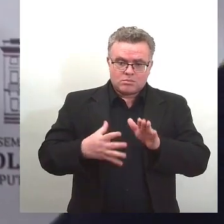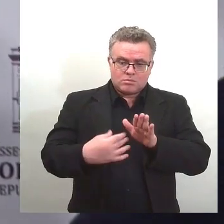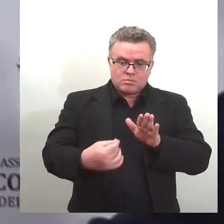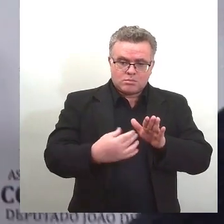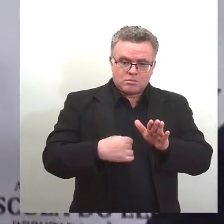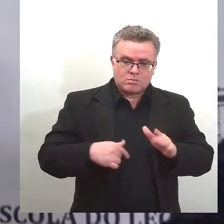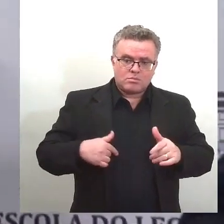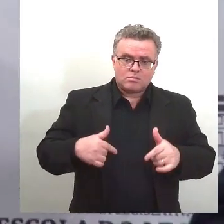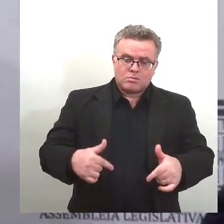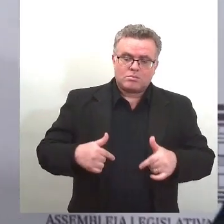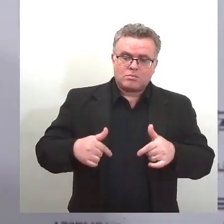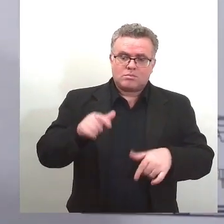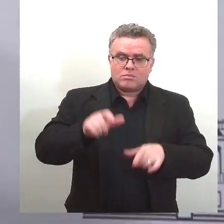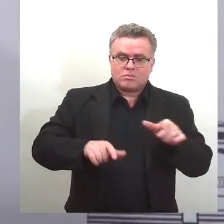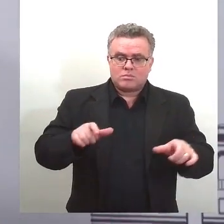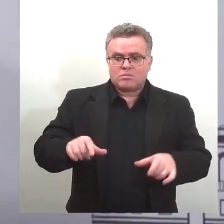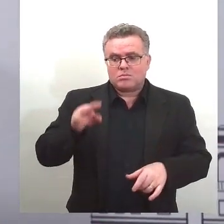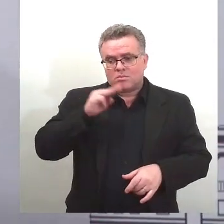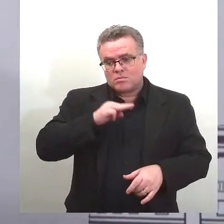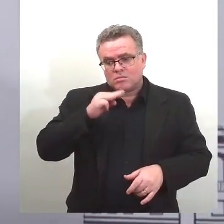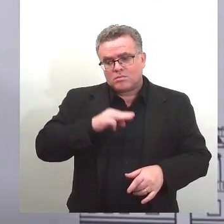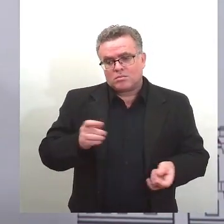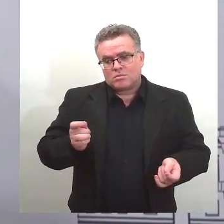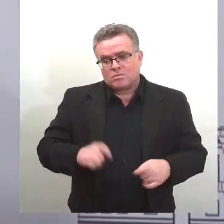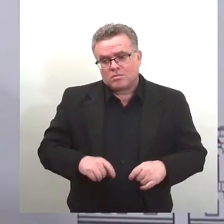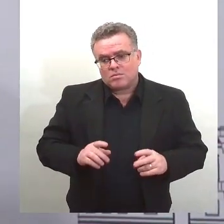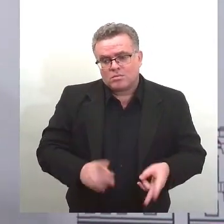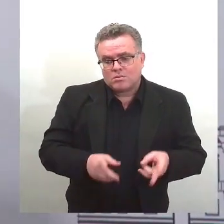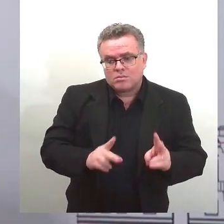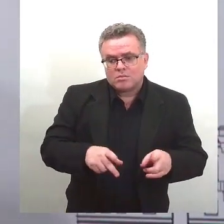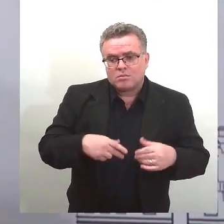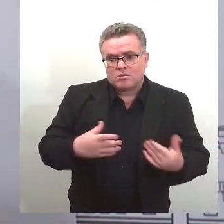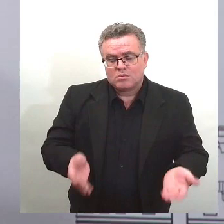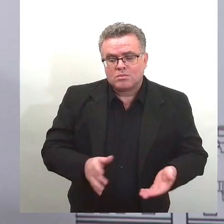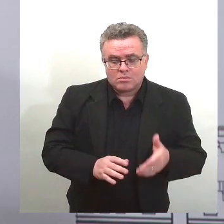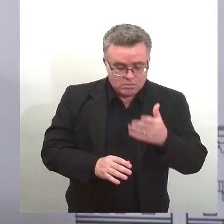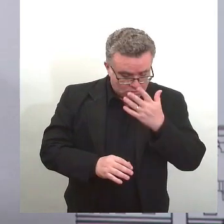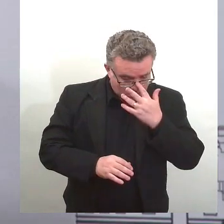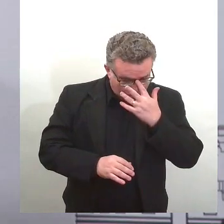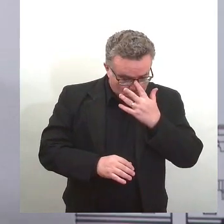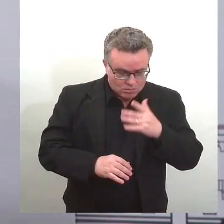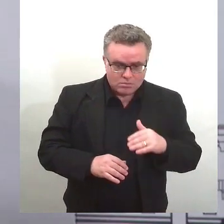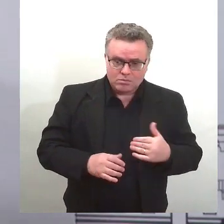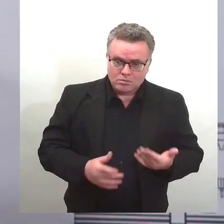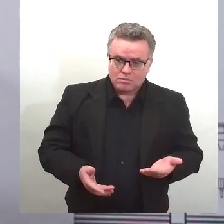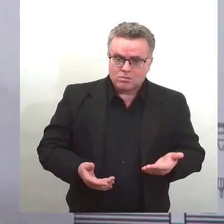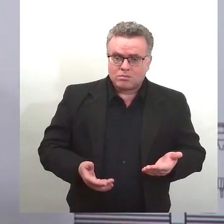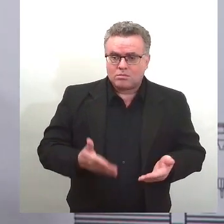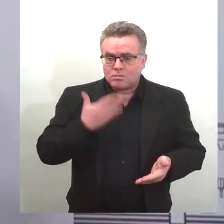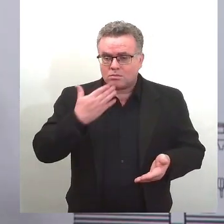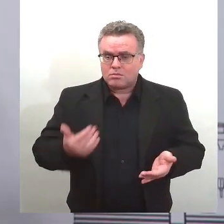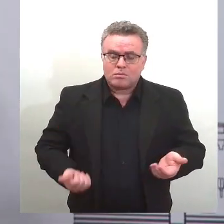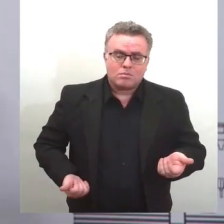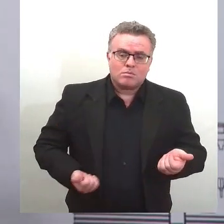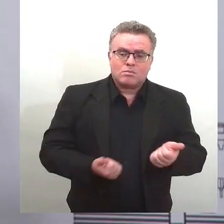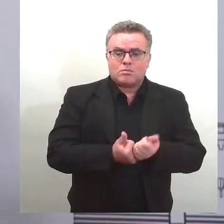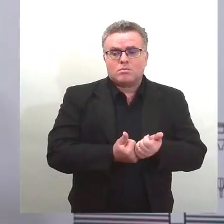de alunos lá dos povoados de Nossa Senhora do Socorro, que solicitavam apoio, né, que uma pauta